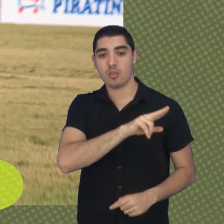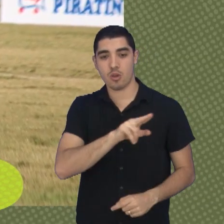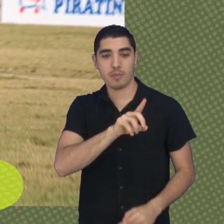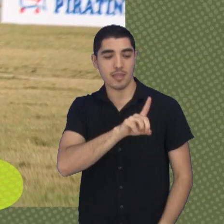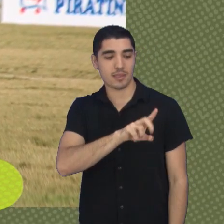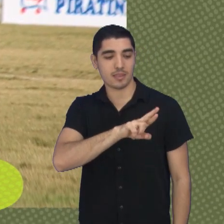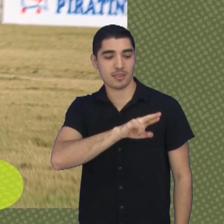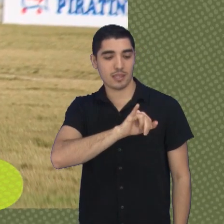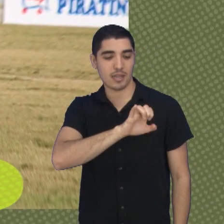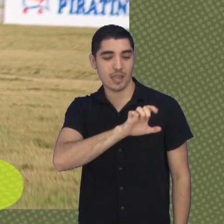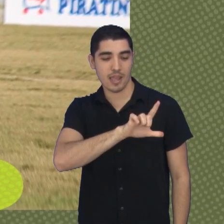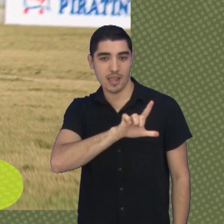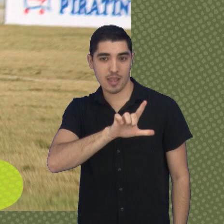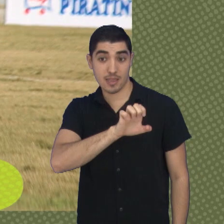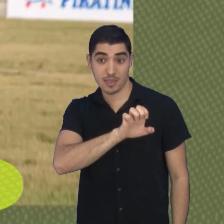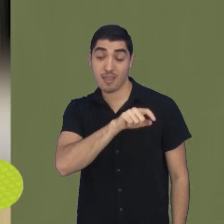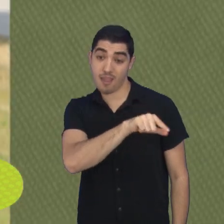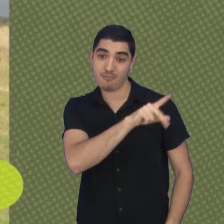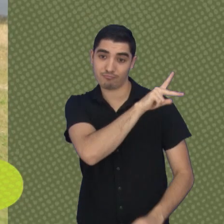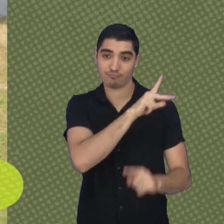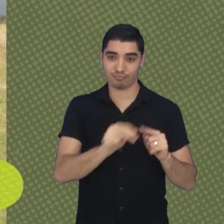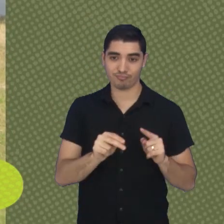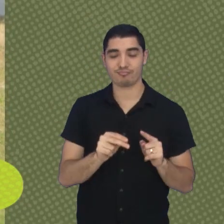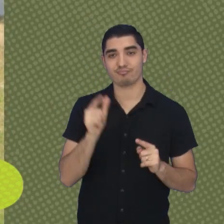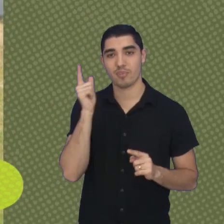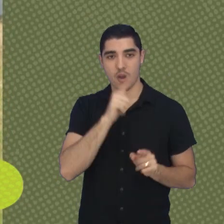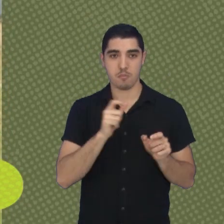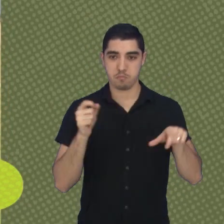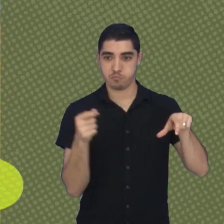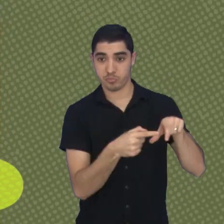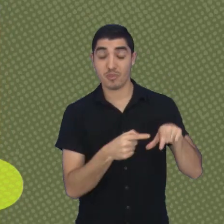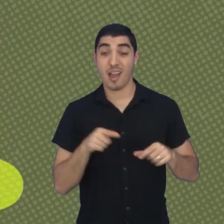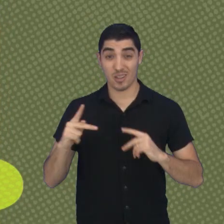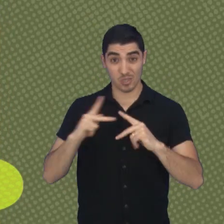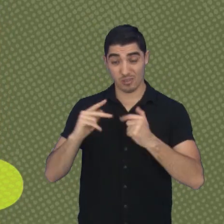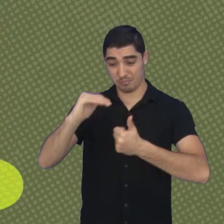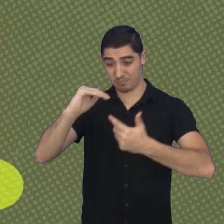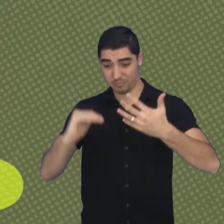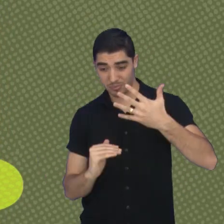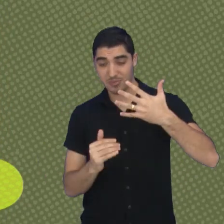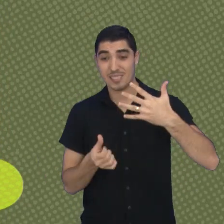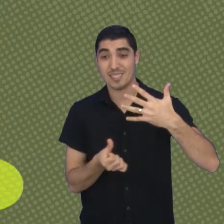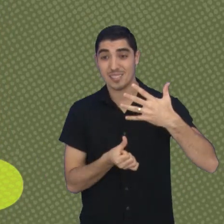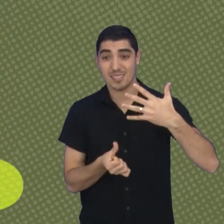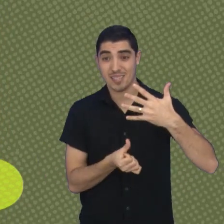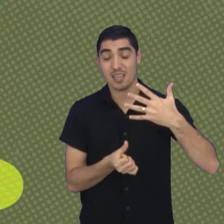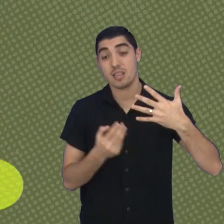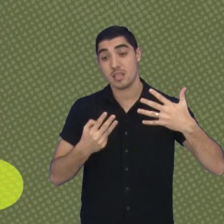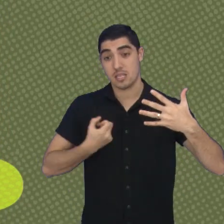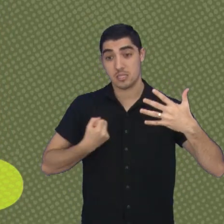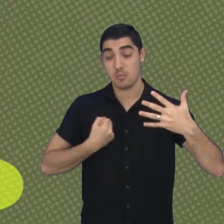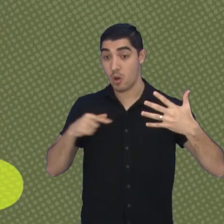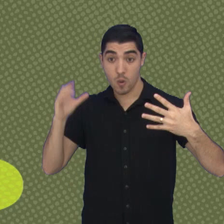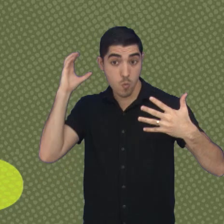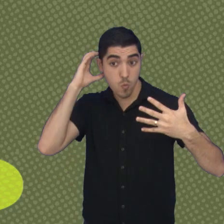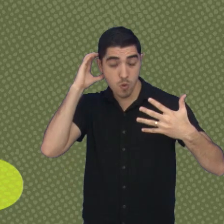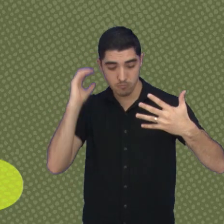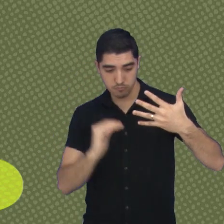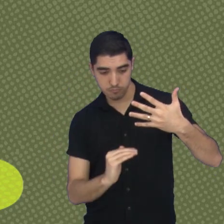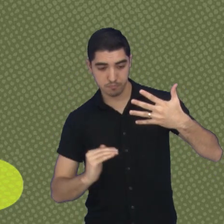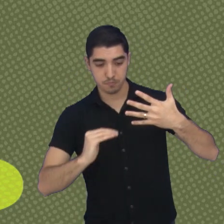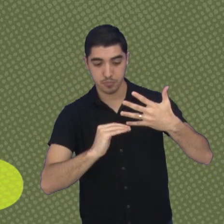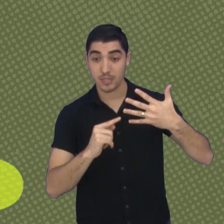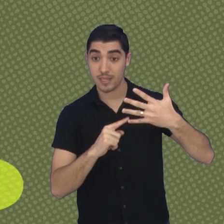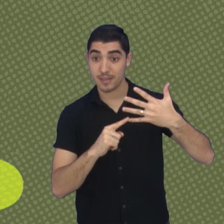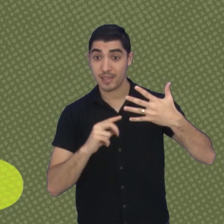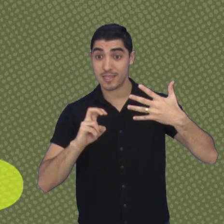21 minutos do primeiro tempo e foi só. Com o resultado, São José caiu para a 6ª posição com 3 pontos. O misto subiu para a 5ª posição